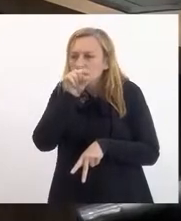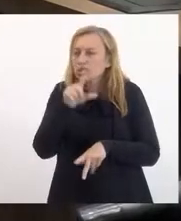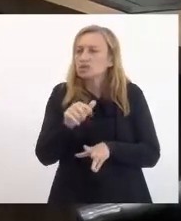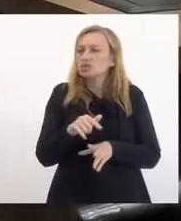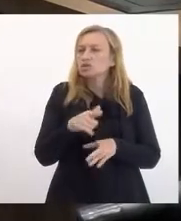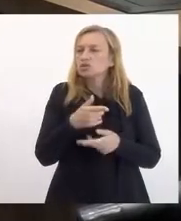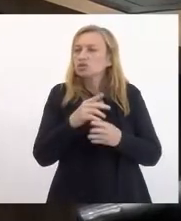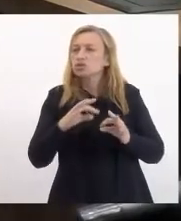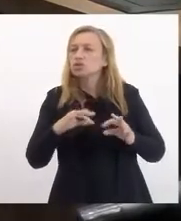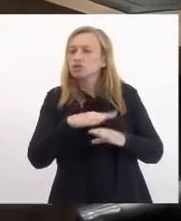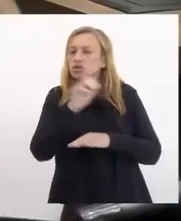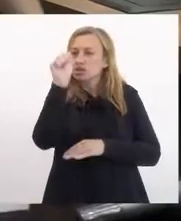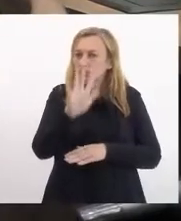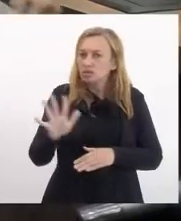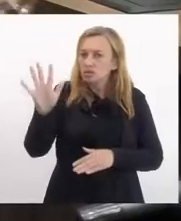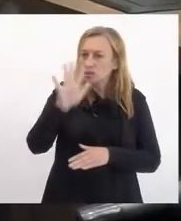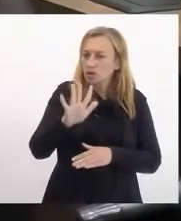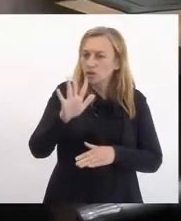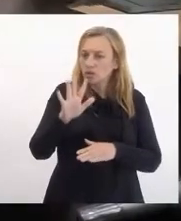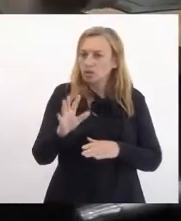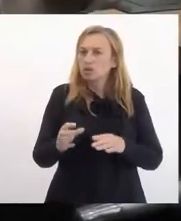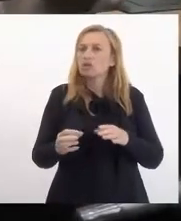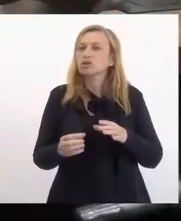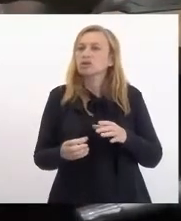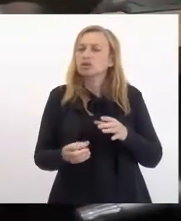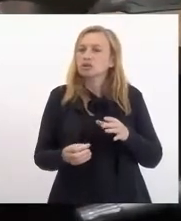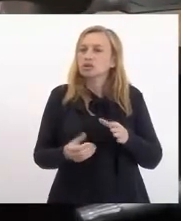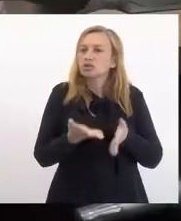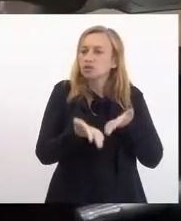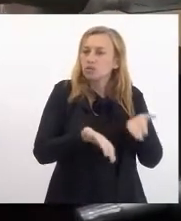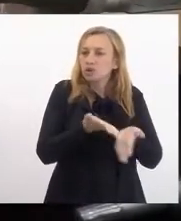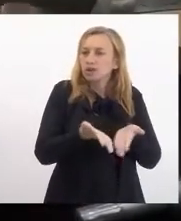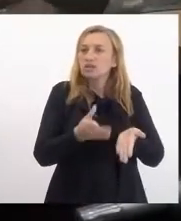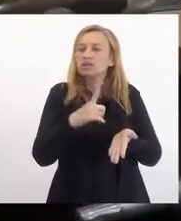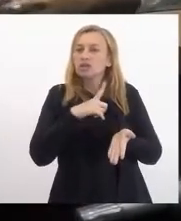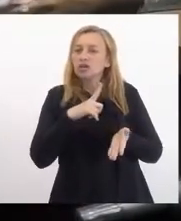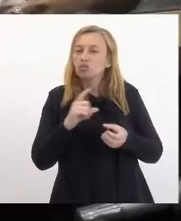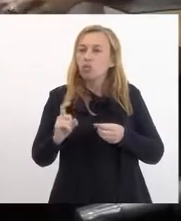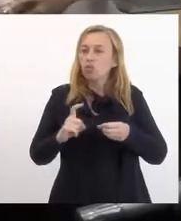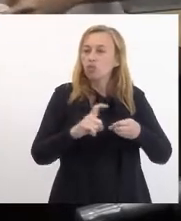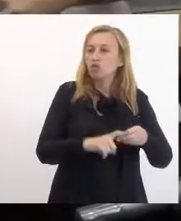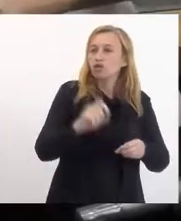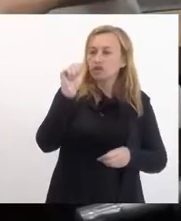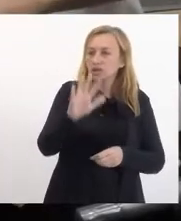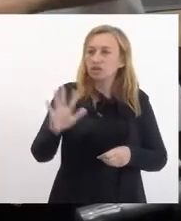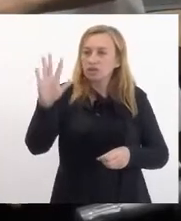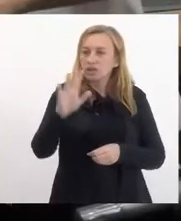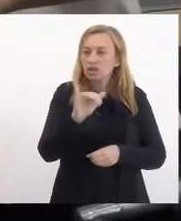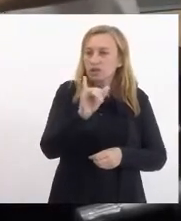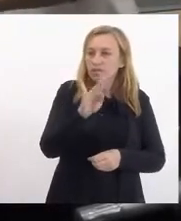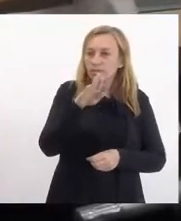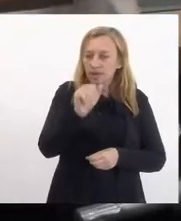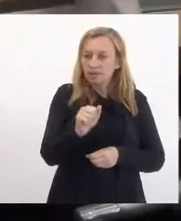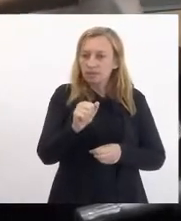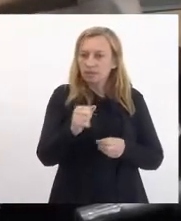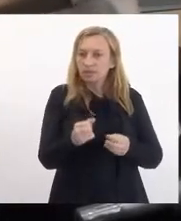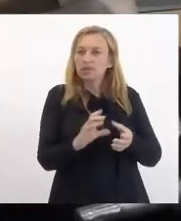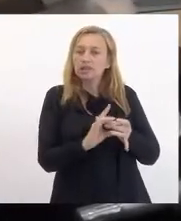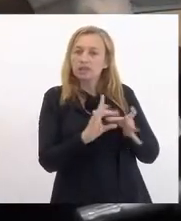nível nacional. E houve um convênio nacional que o IBAMA delegou aos